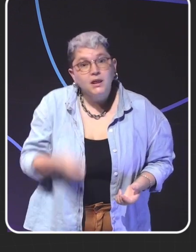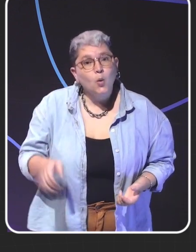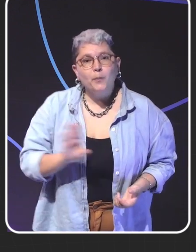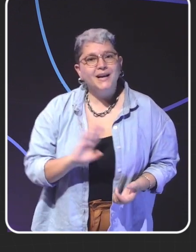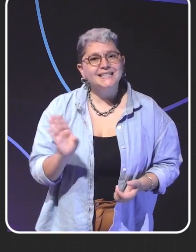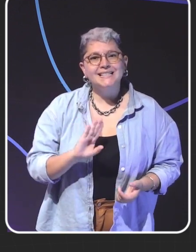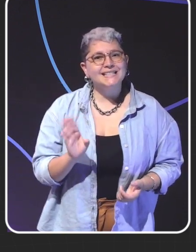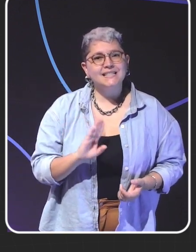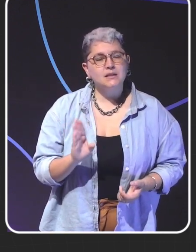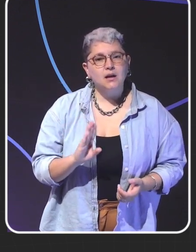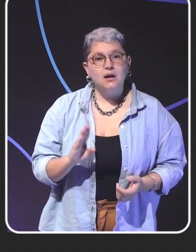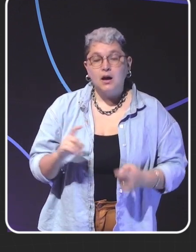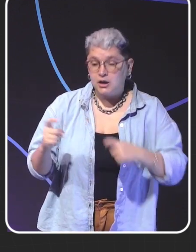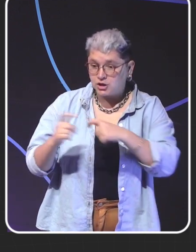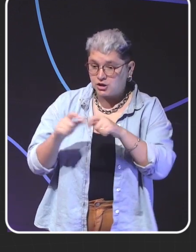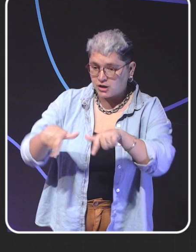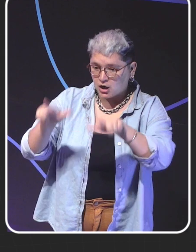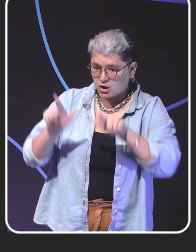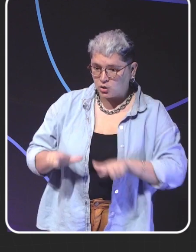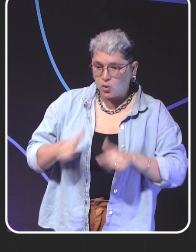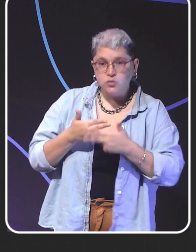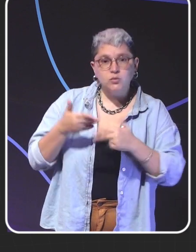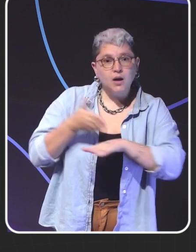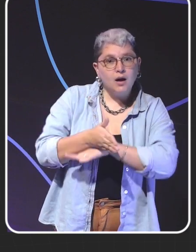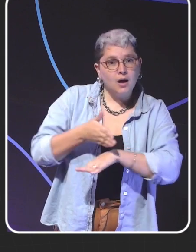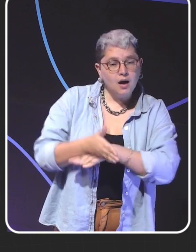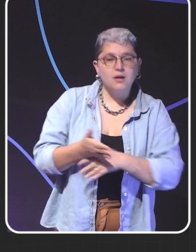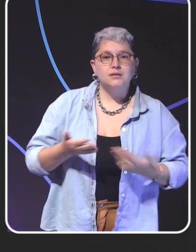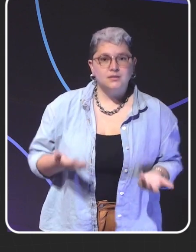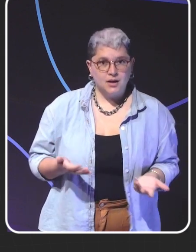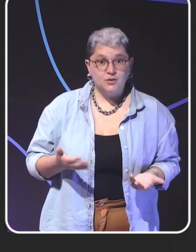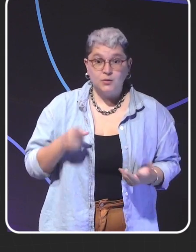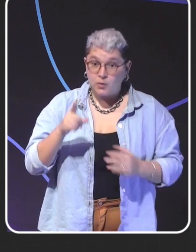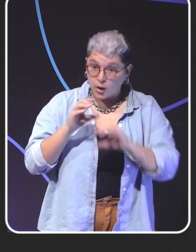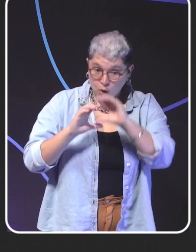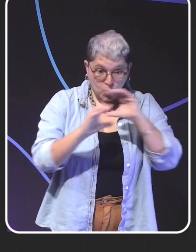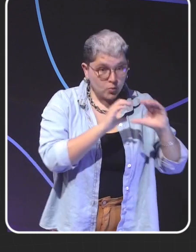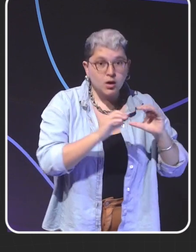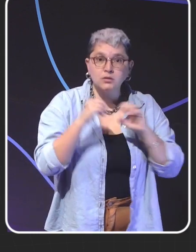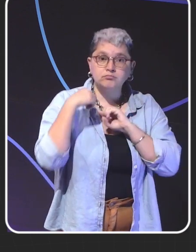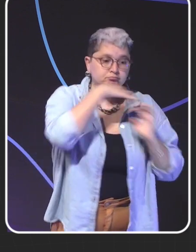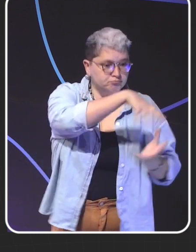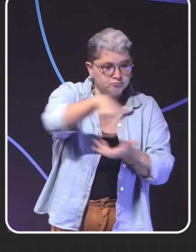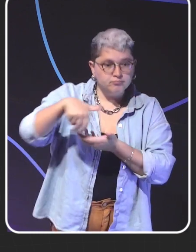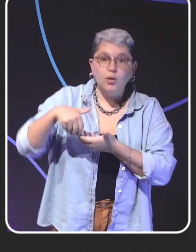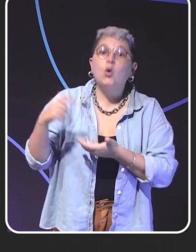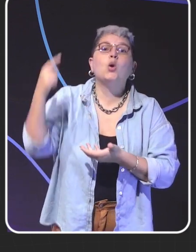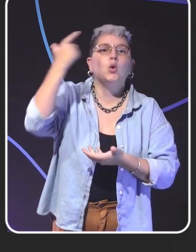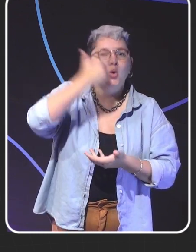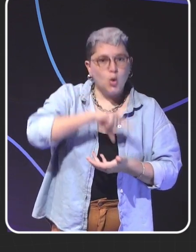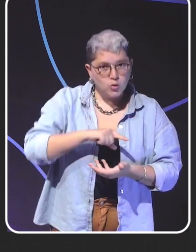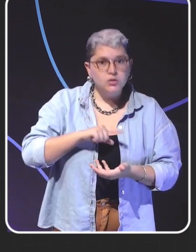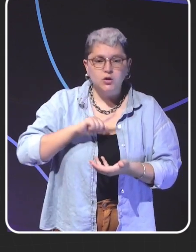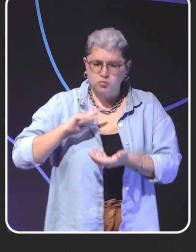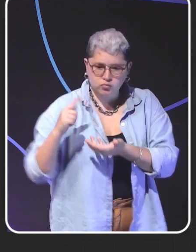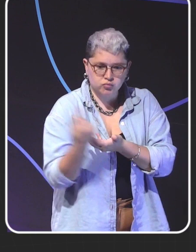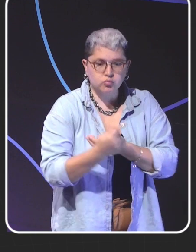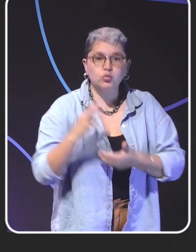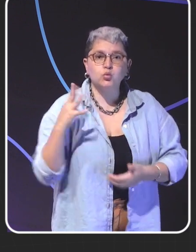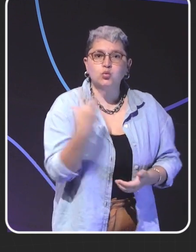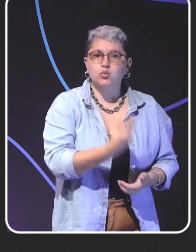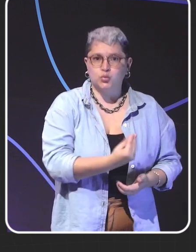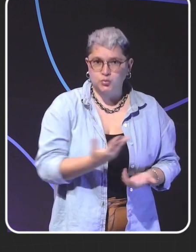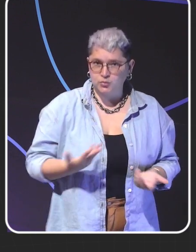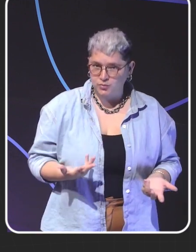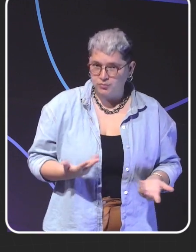de diagnóstico, de acesso, da comunicação mesmo, viabilizou de forma global. Então, foi uma camada super interessante.